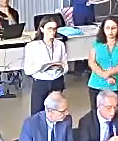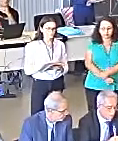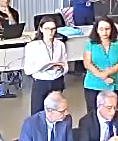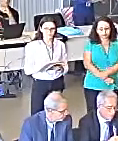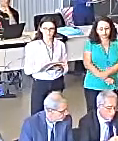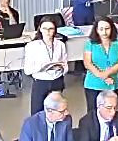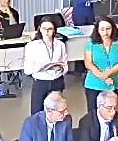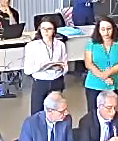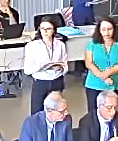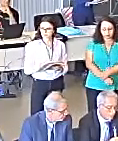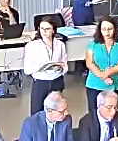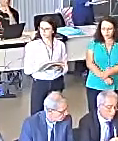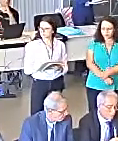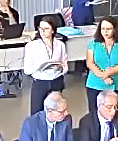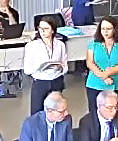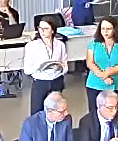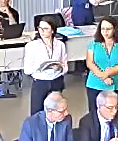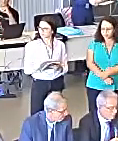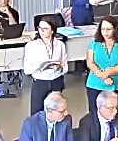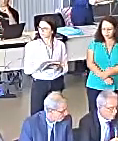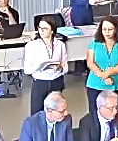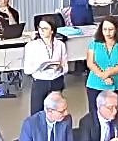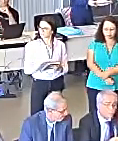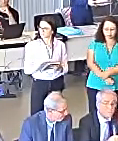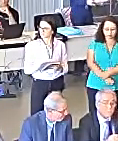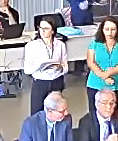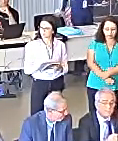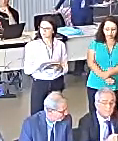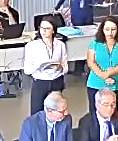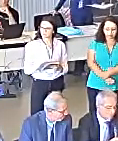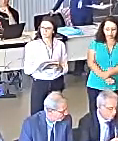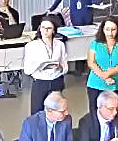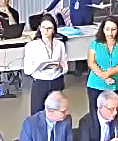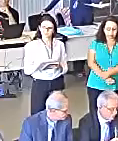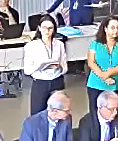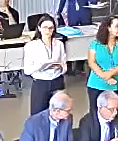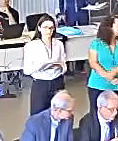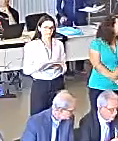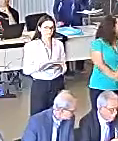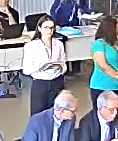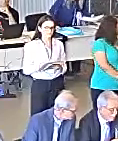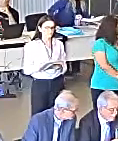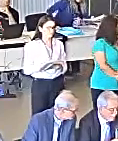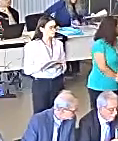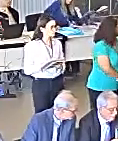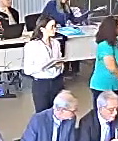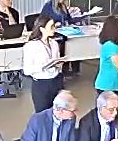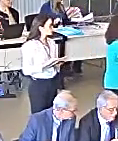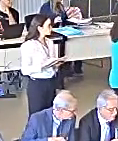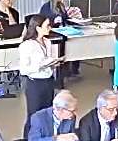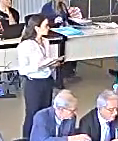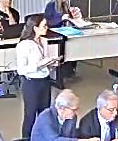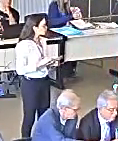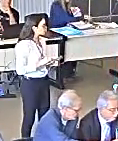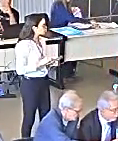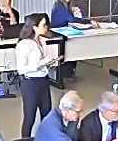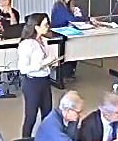Santos do Conselho Municipal da pessoa com deficiência da mesma cidade Lino